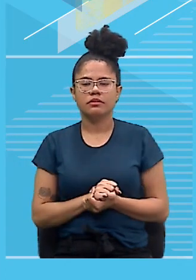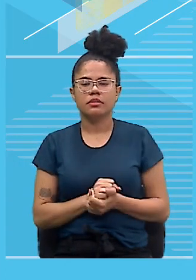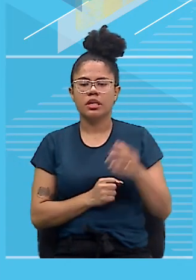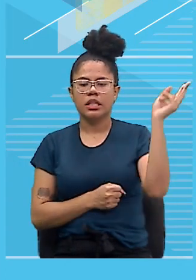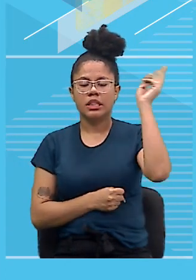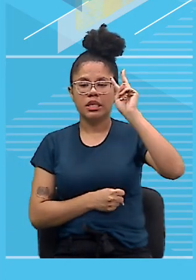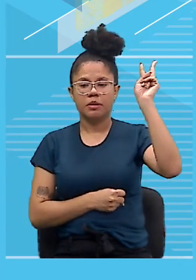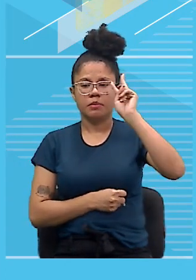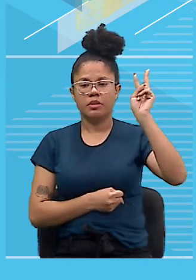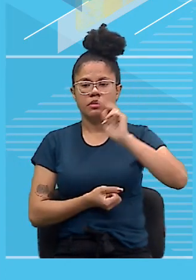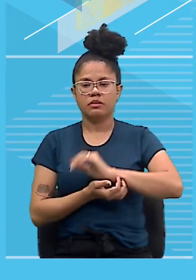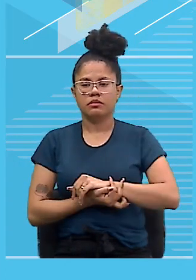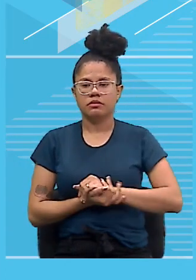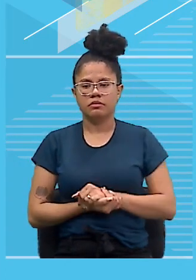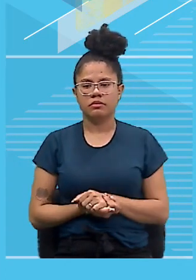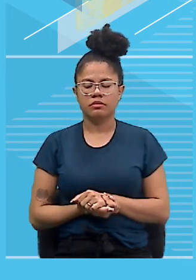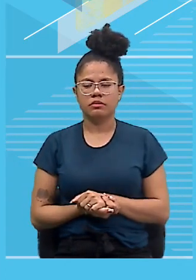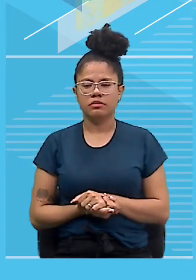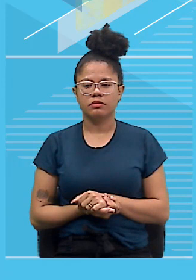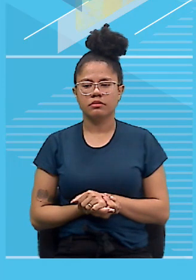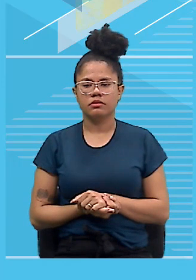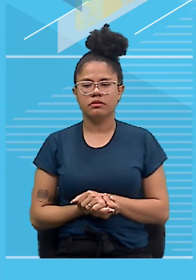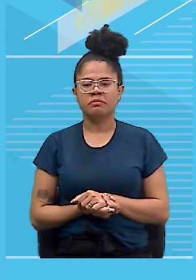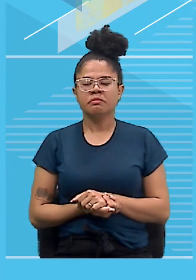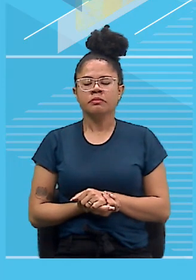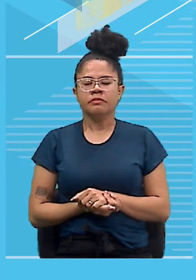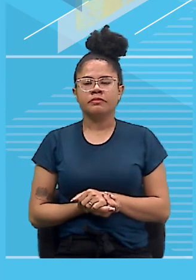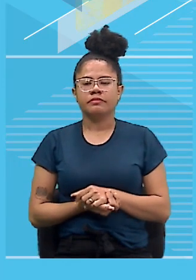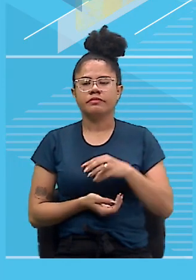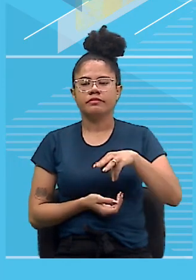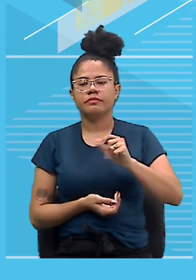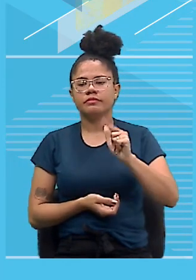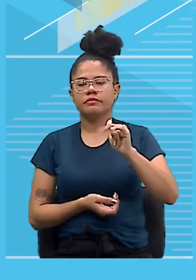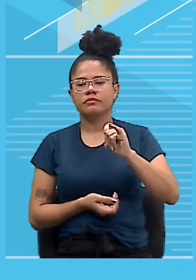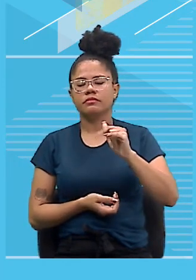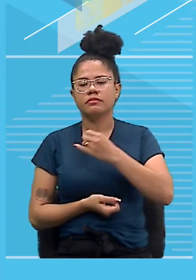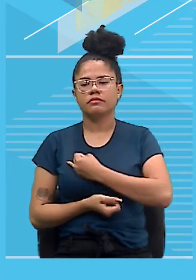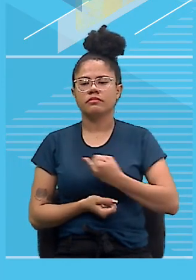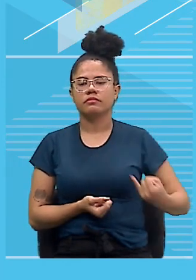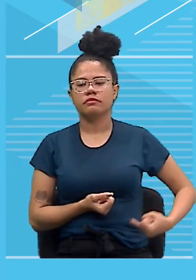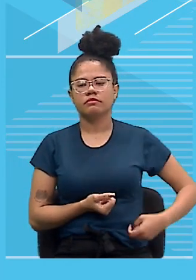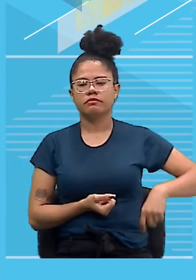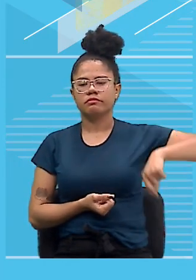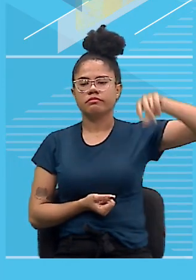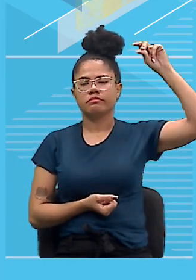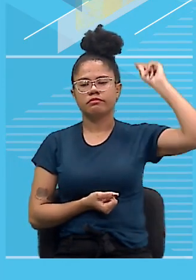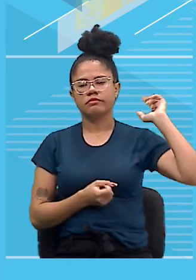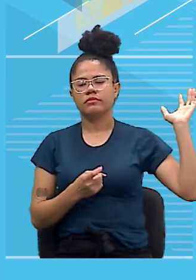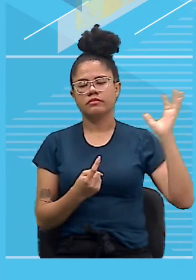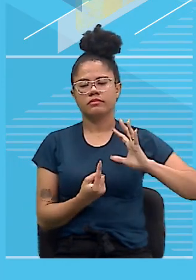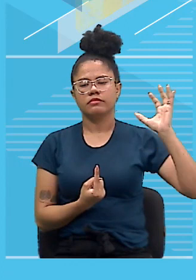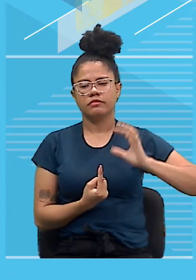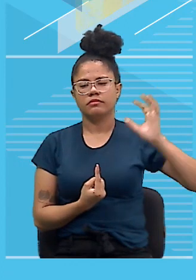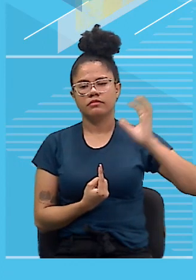Santiago até mandou comentar lá né o Mali era um dos impérios mais importantes do mundo antigo e que hoje está